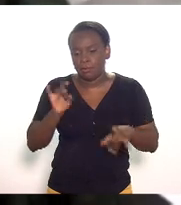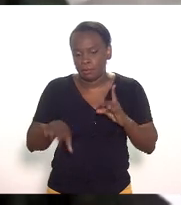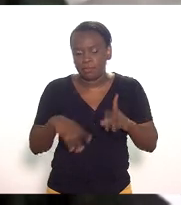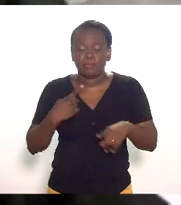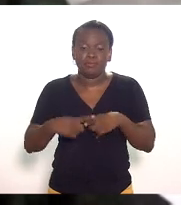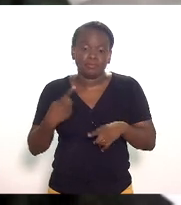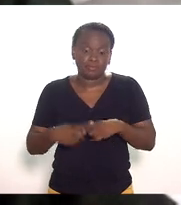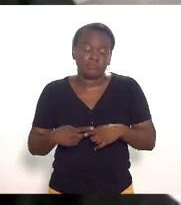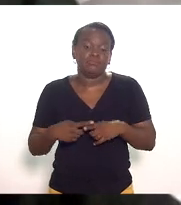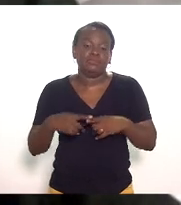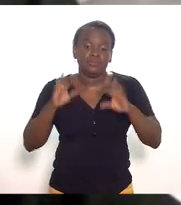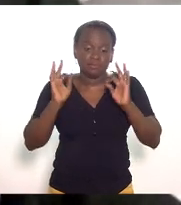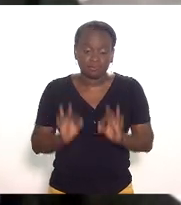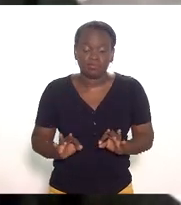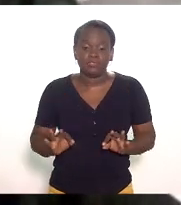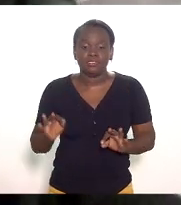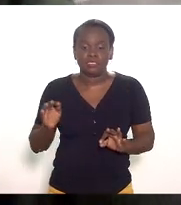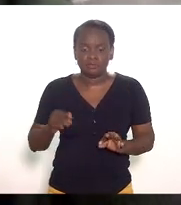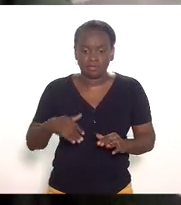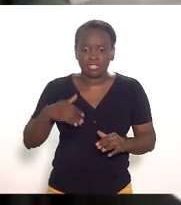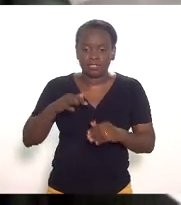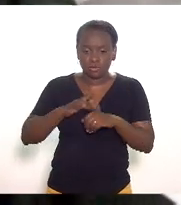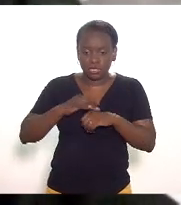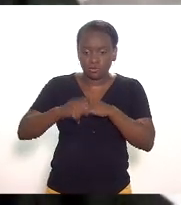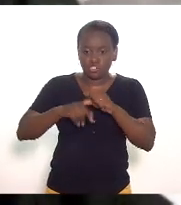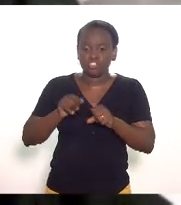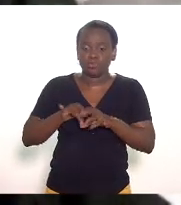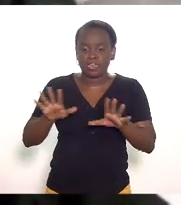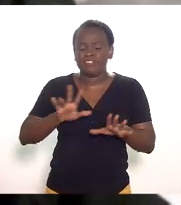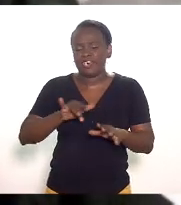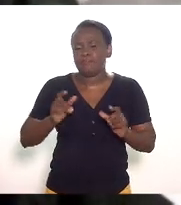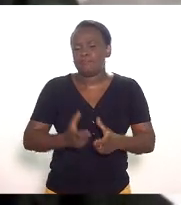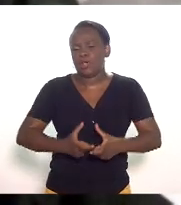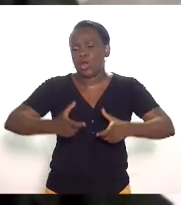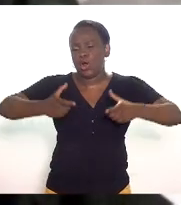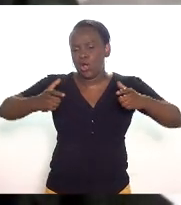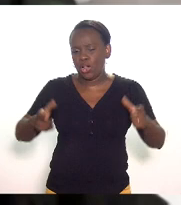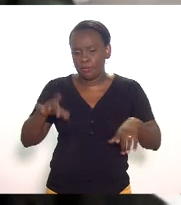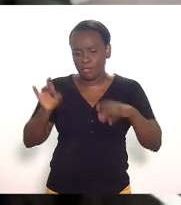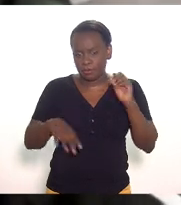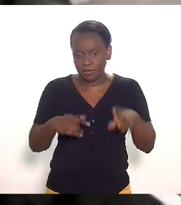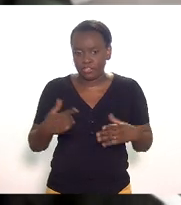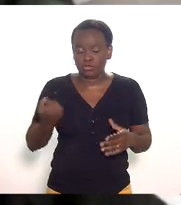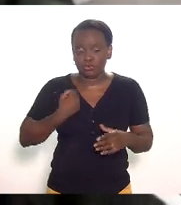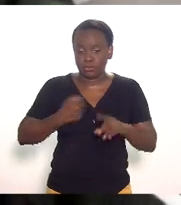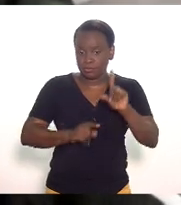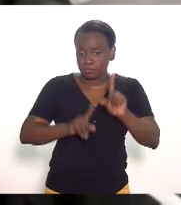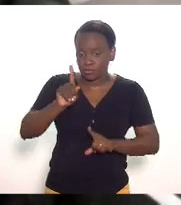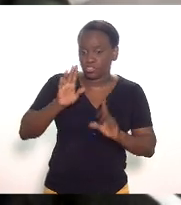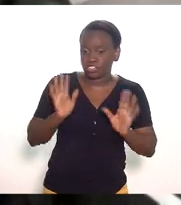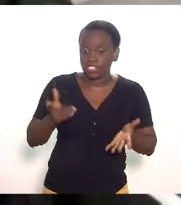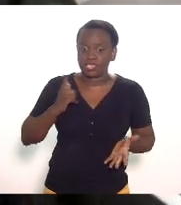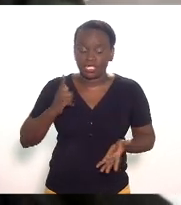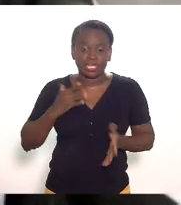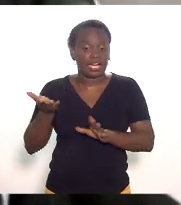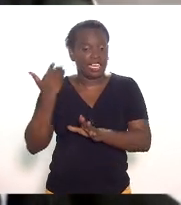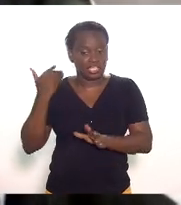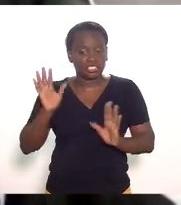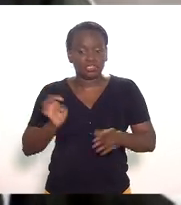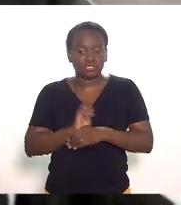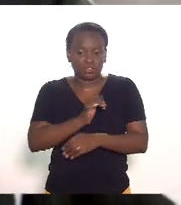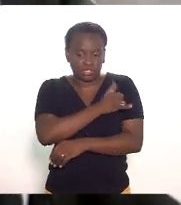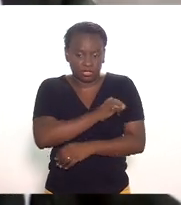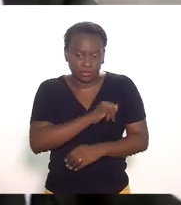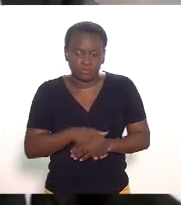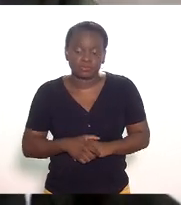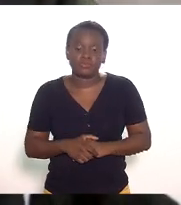dúvida nenhuma, vencida a pandemia, será muito maior do que os índices alarmantes que já aconteciam no estado do Rio de